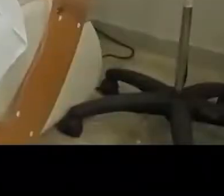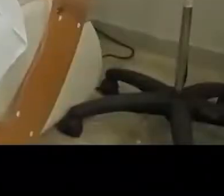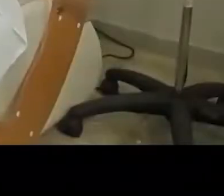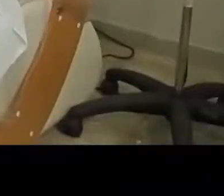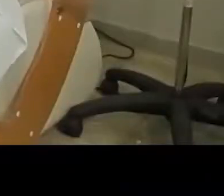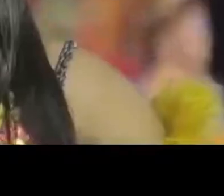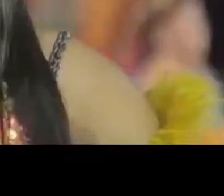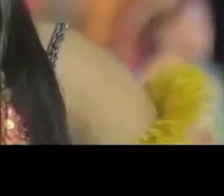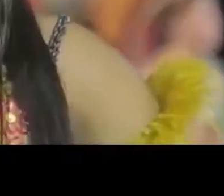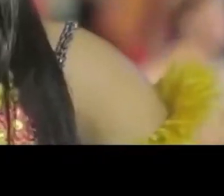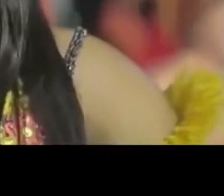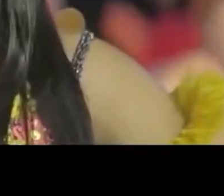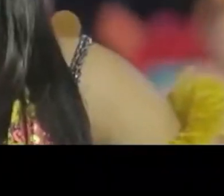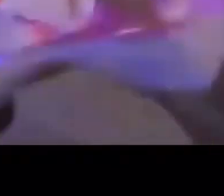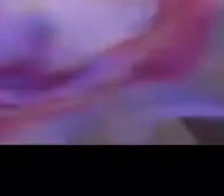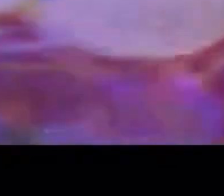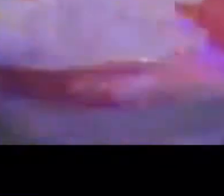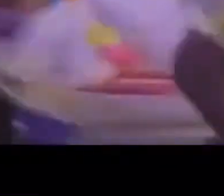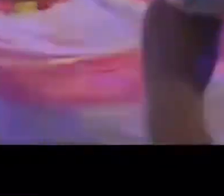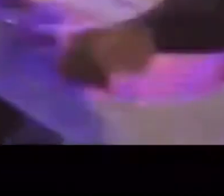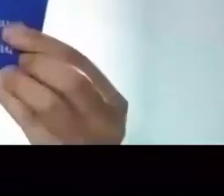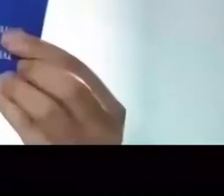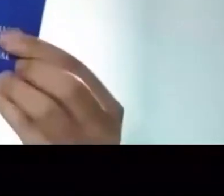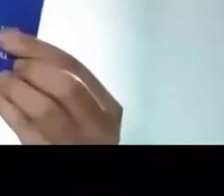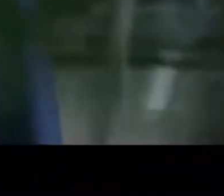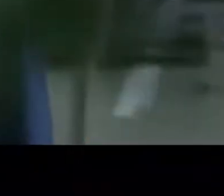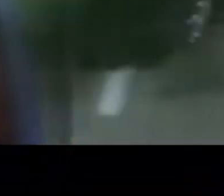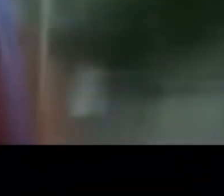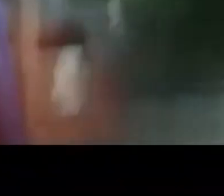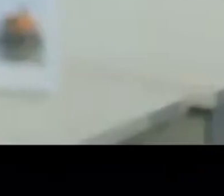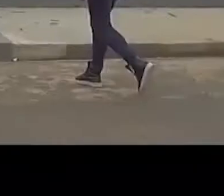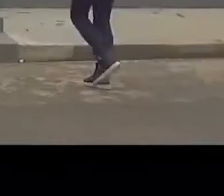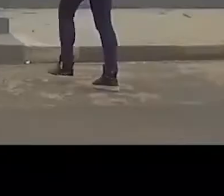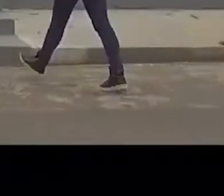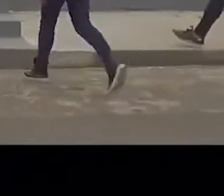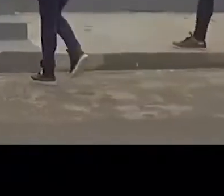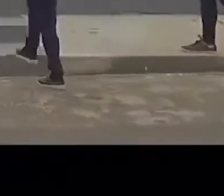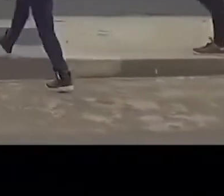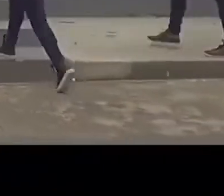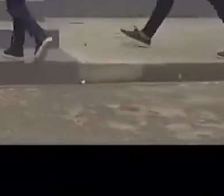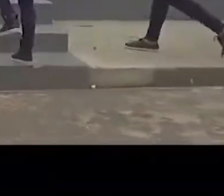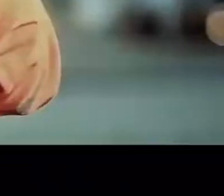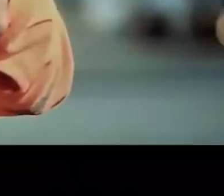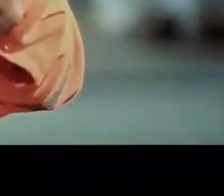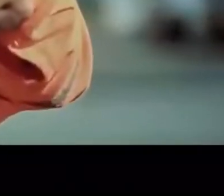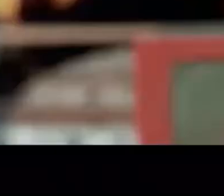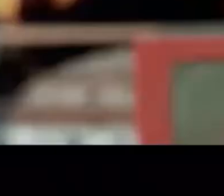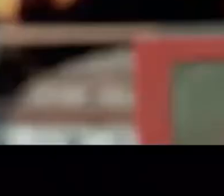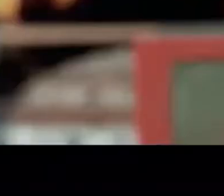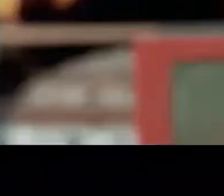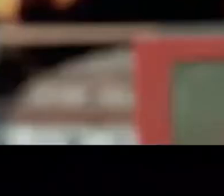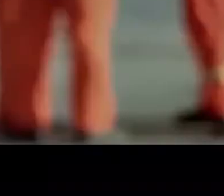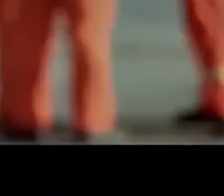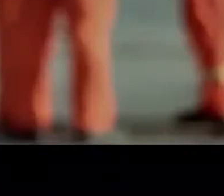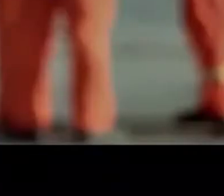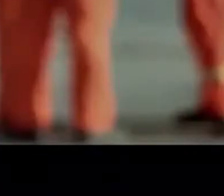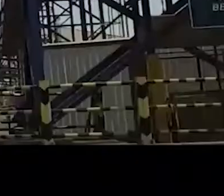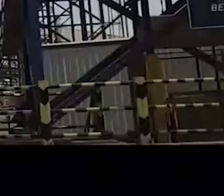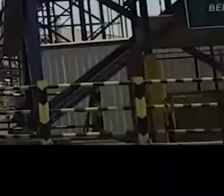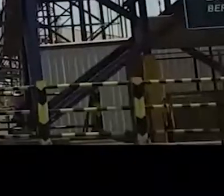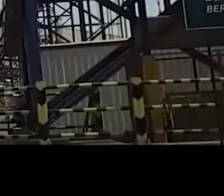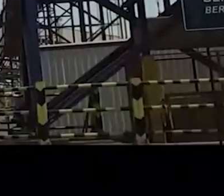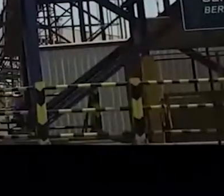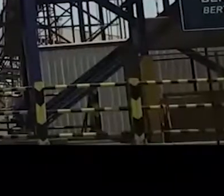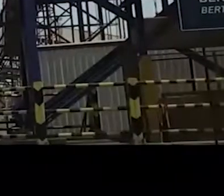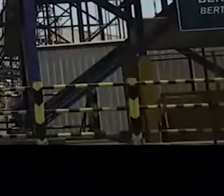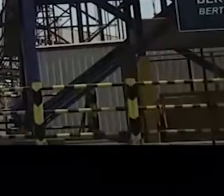e justiça social com forte tradição cultural e uma gestão pública de resultados. O Maranhão está de portas abertas para